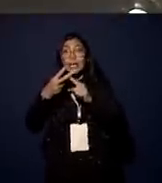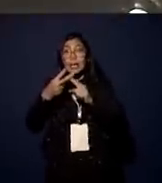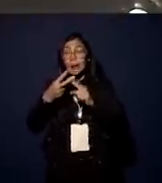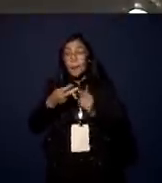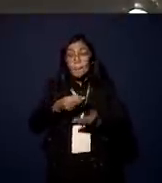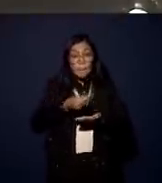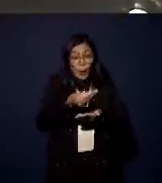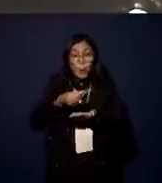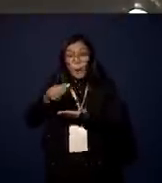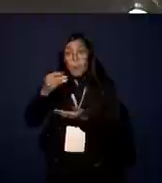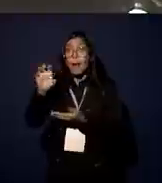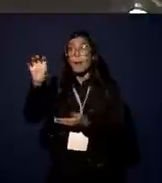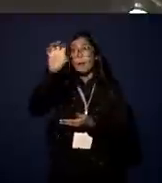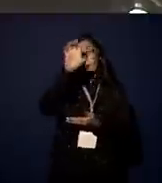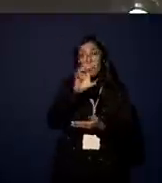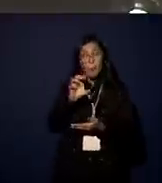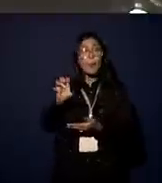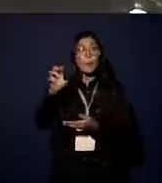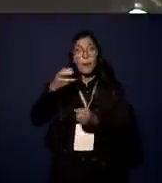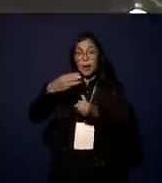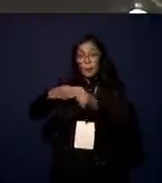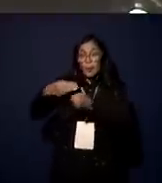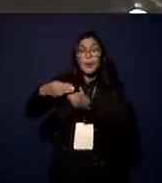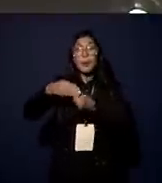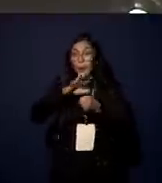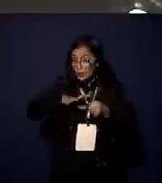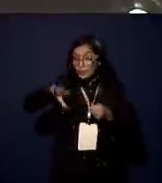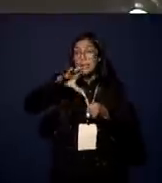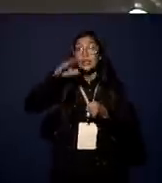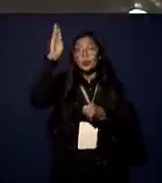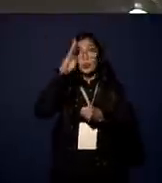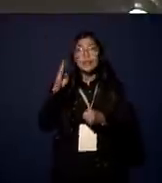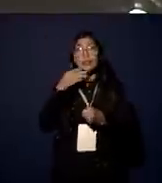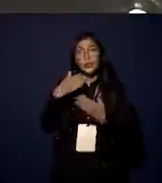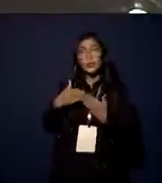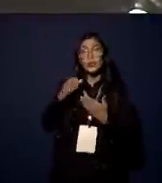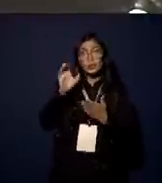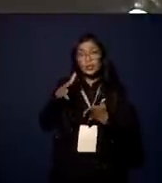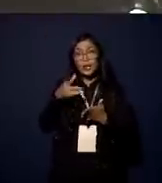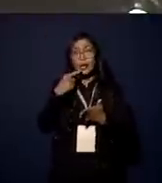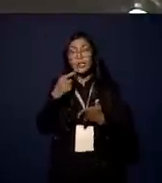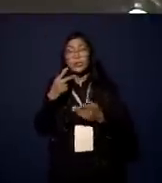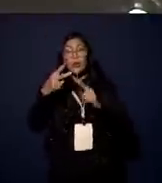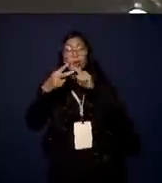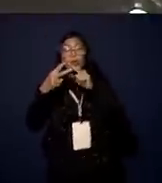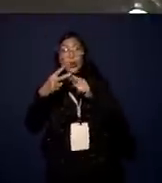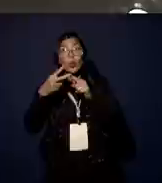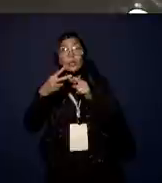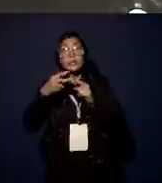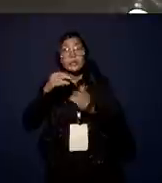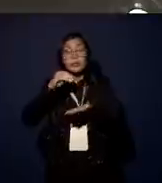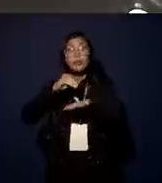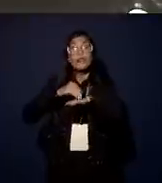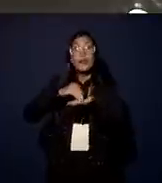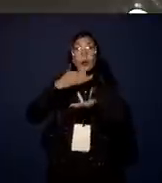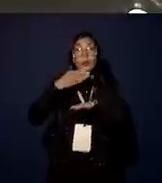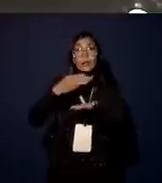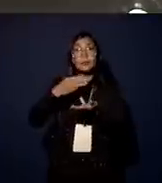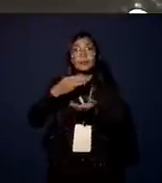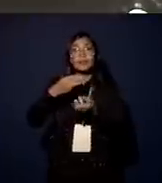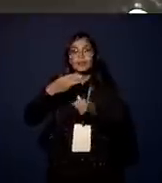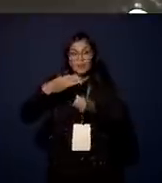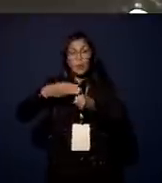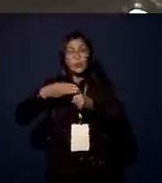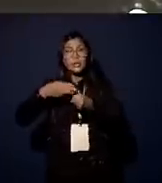todos os outros a gente está tentando conexão lá com esses dois municípios a gente achar alguém lá para comprar esse ano então assim essa logística